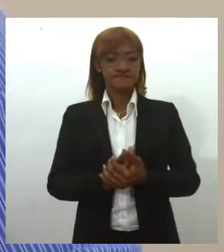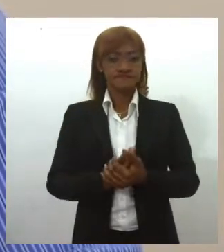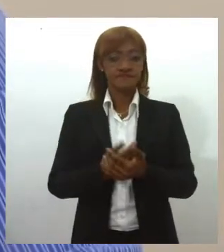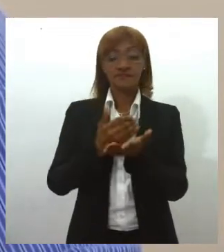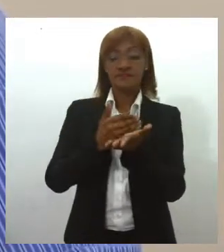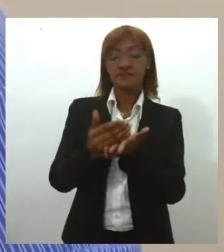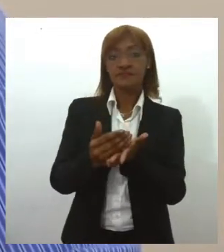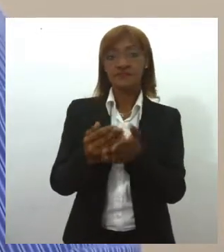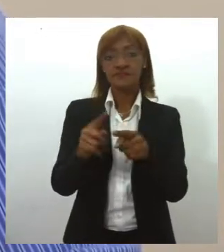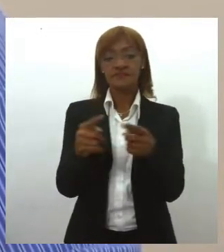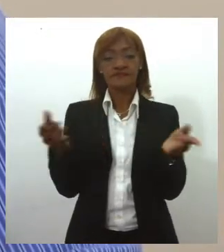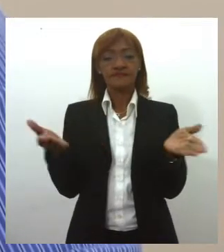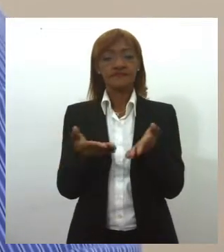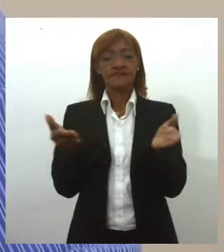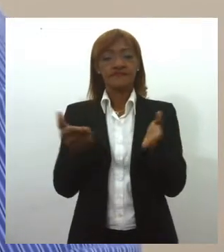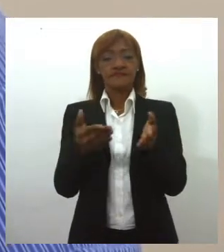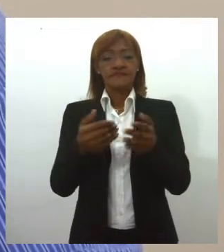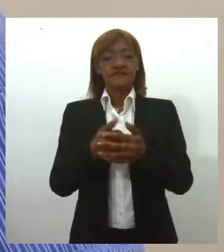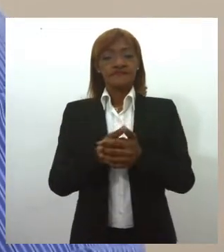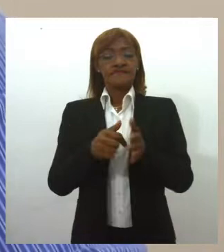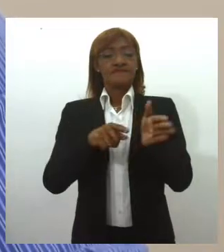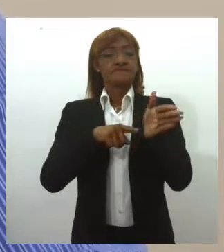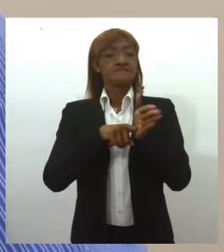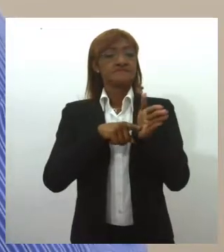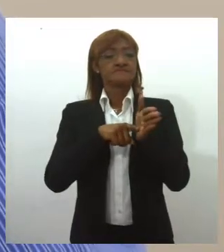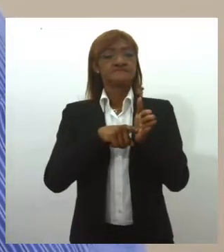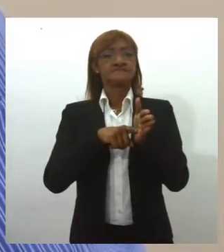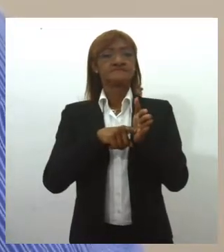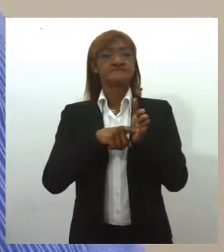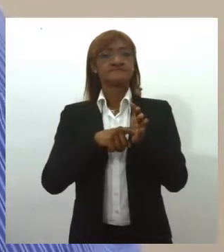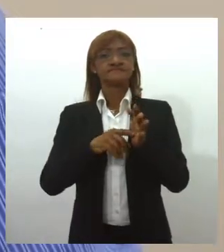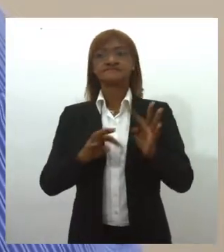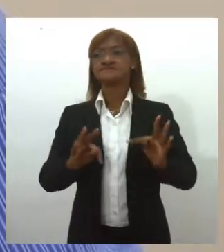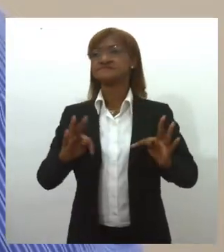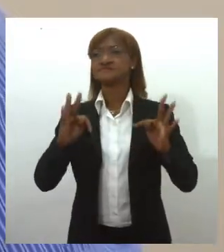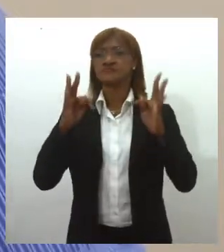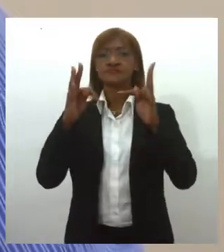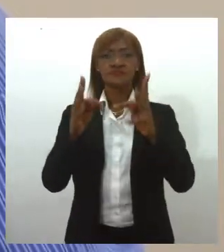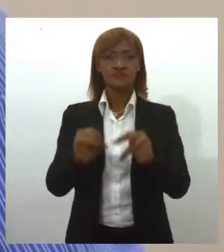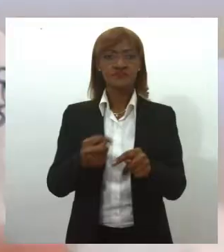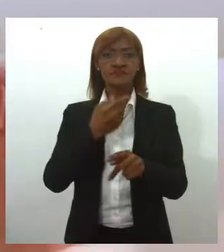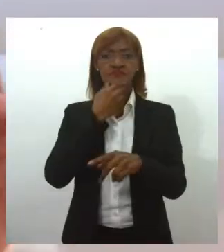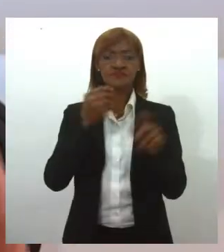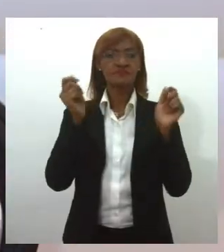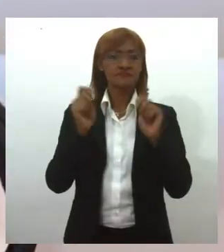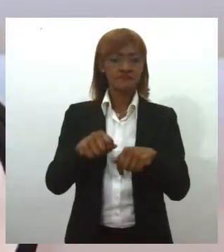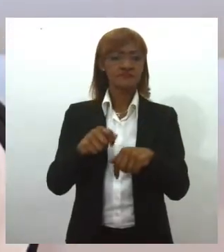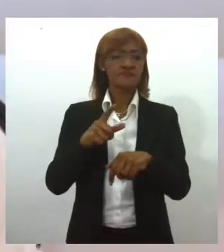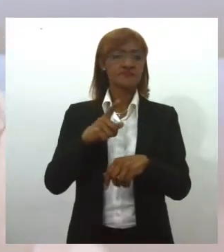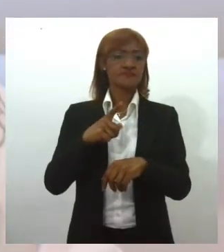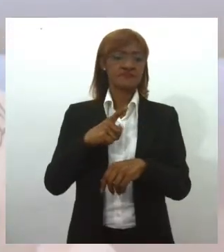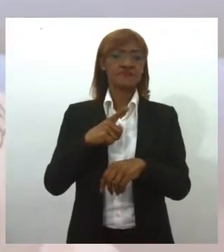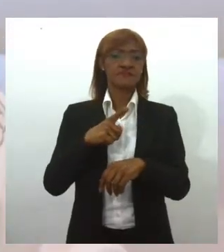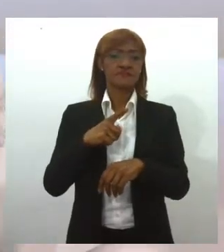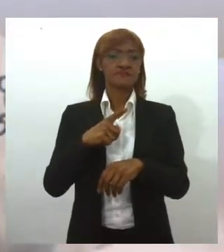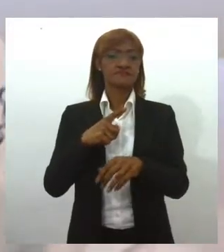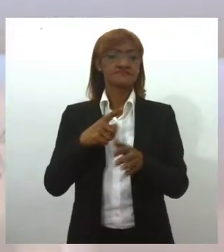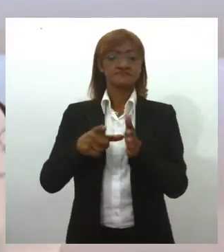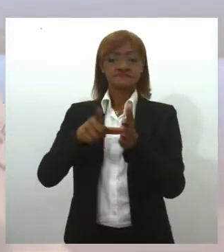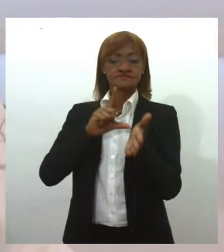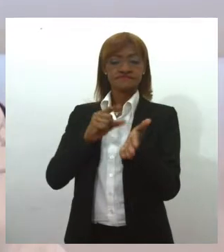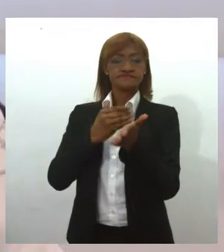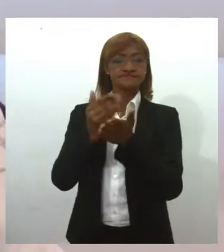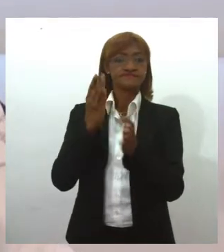E hoje é um exame que tem acesso todo mundo, impostos públicos, privados, onde quiser. Sendo descoberto no início,